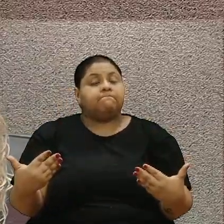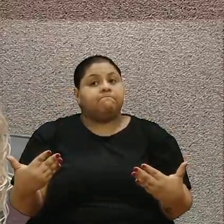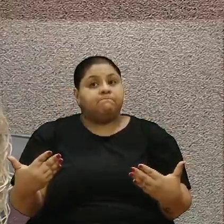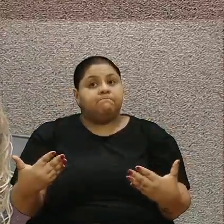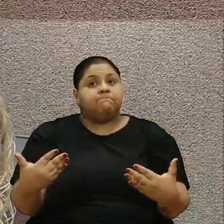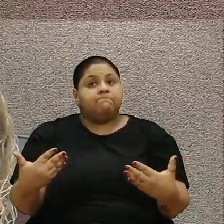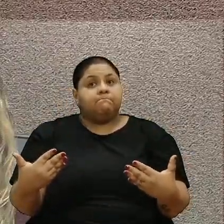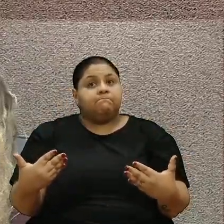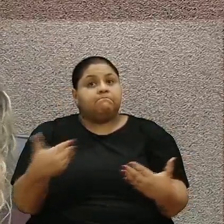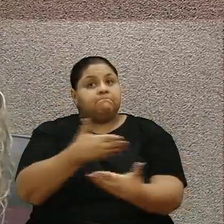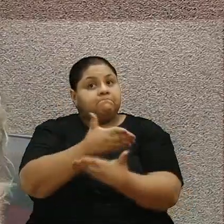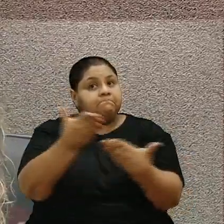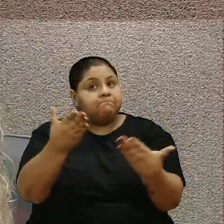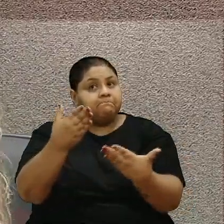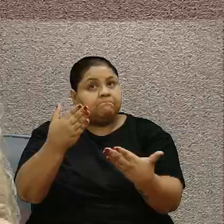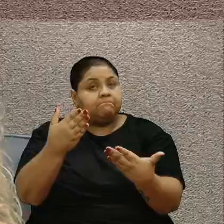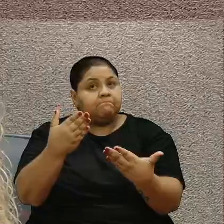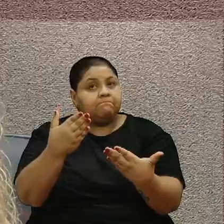Então, senhoras e senhores,